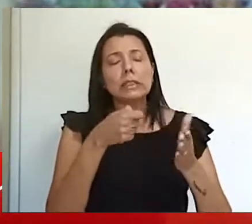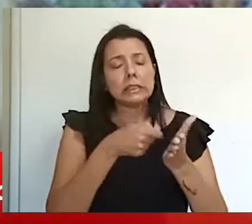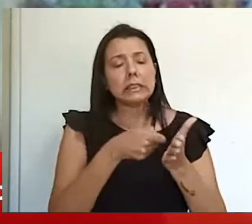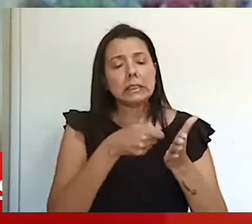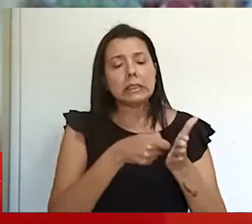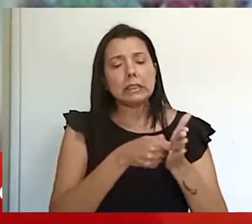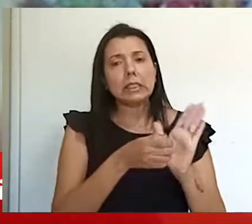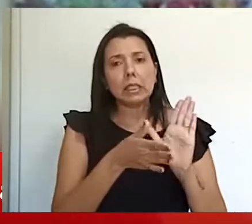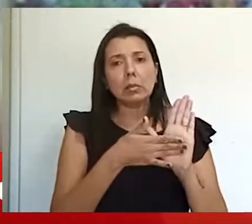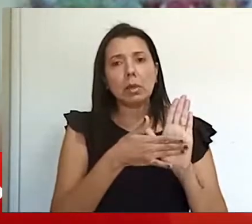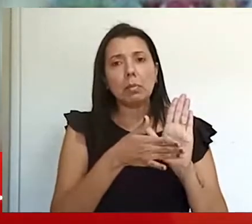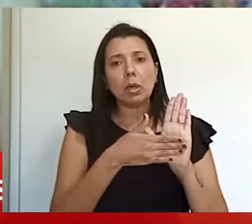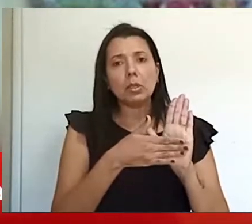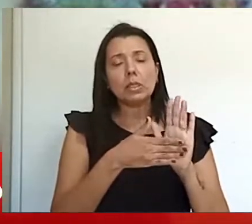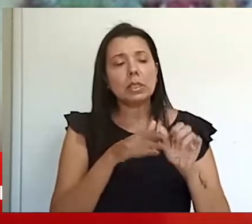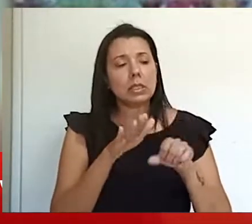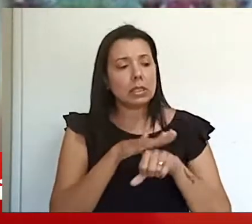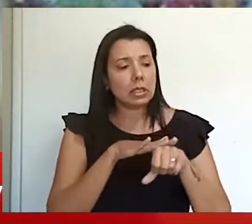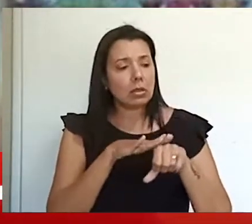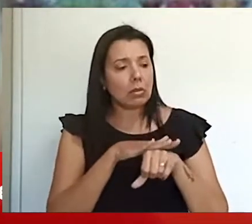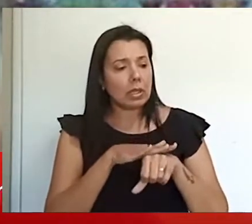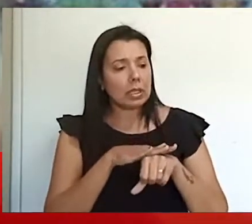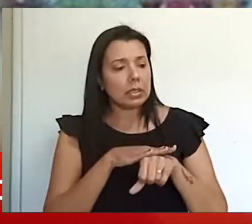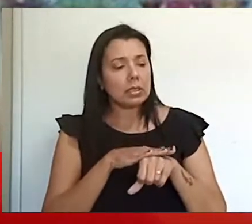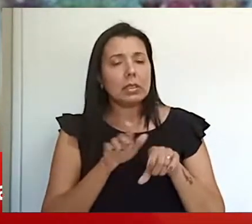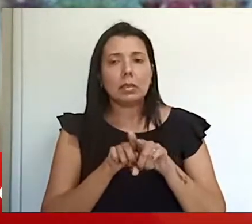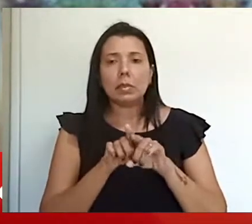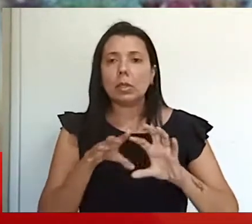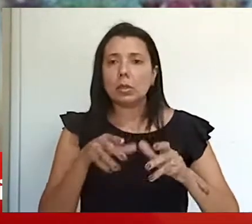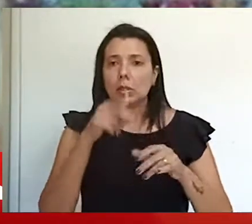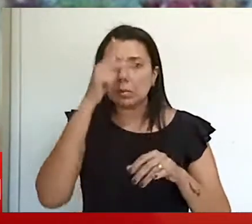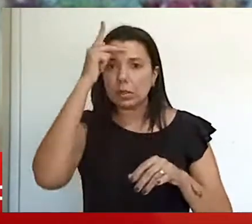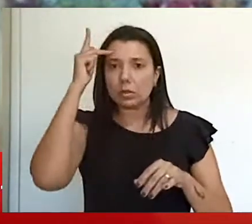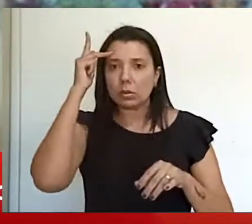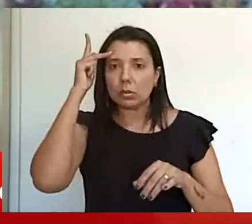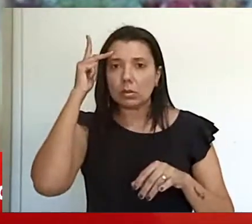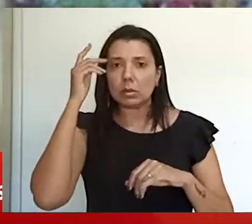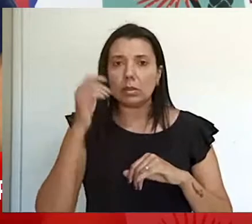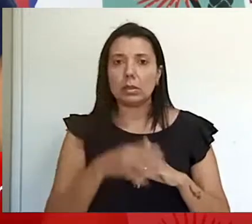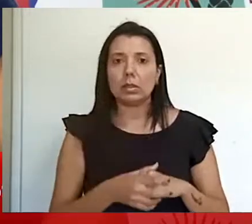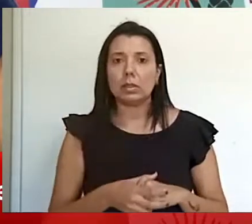do diálogo com todo mundo, sabe? Sim.